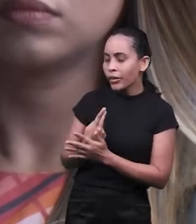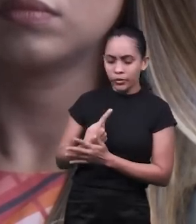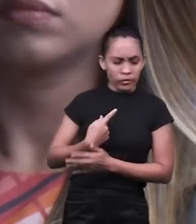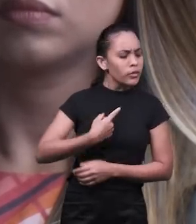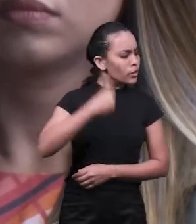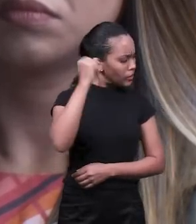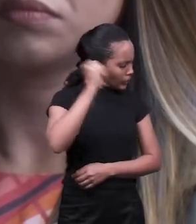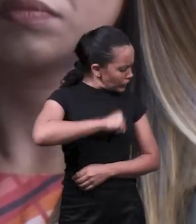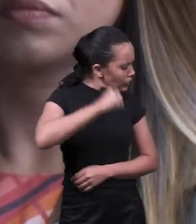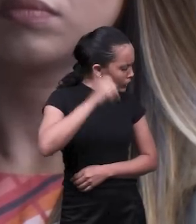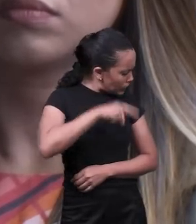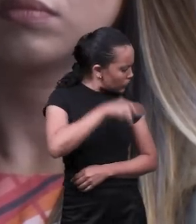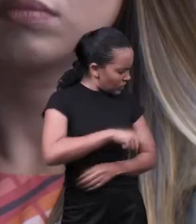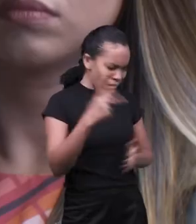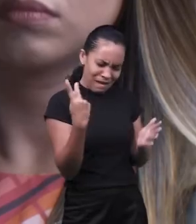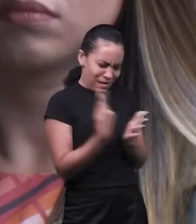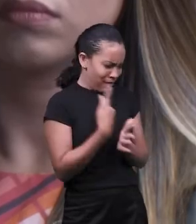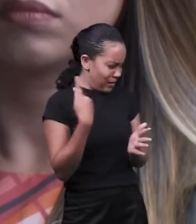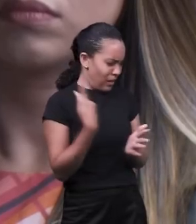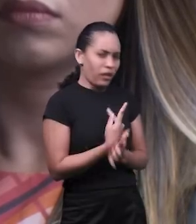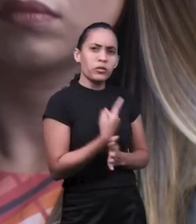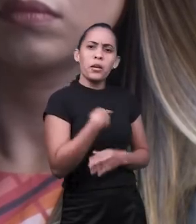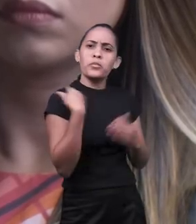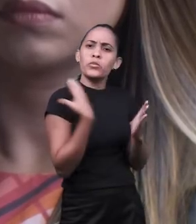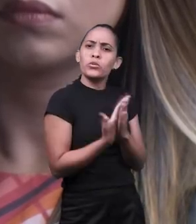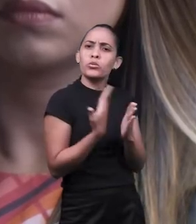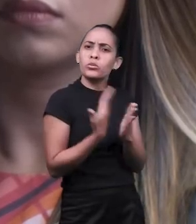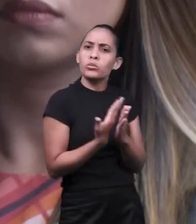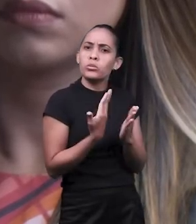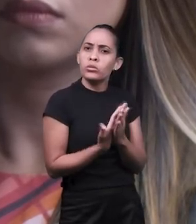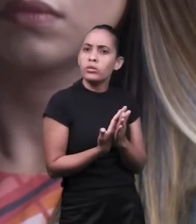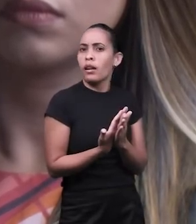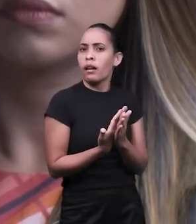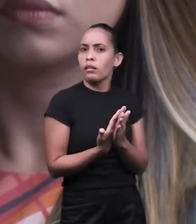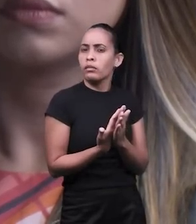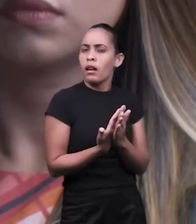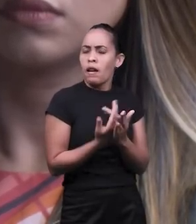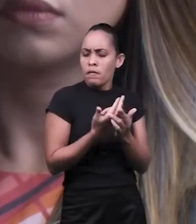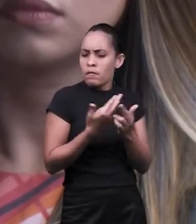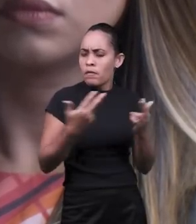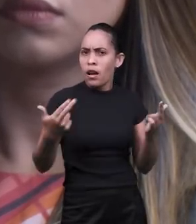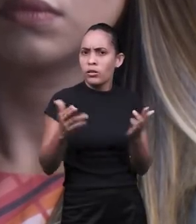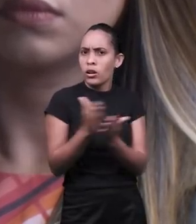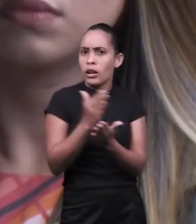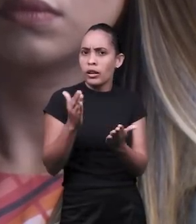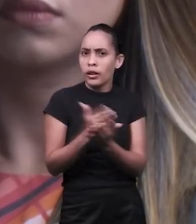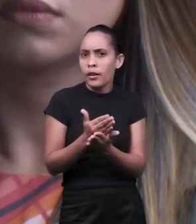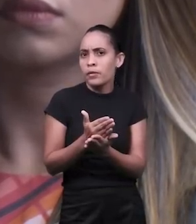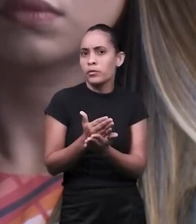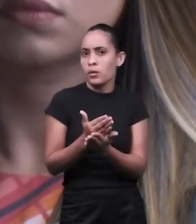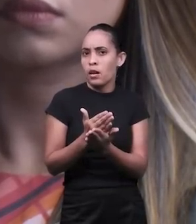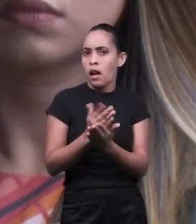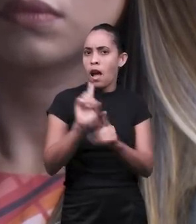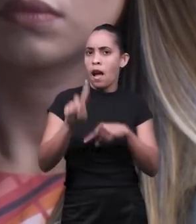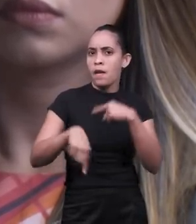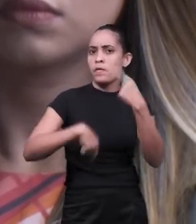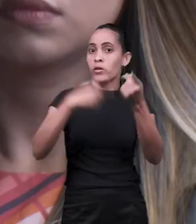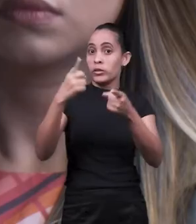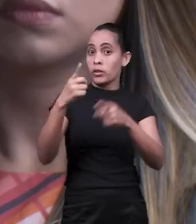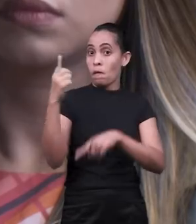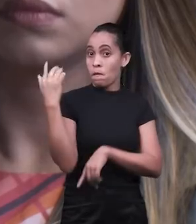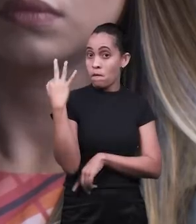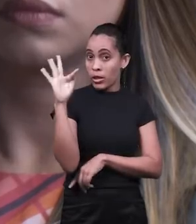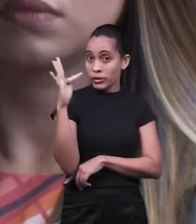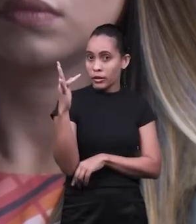falou, sim, o senhor está errado, o senhor deveria estudar um pouco da história universal. O senhor veria que a Revolução Francesa, que